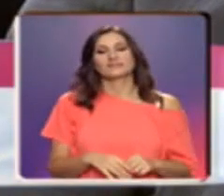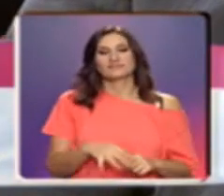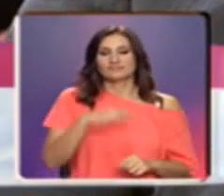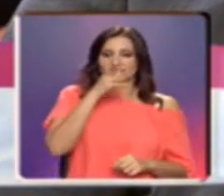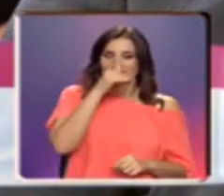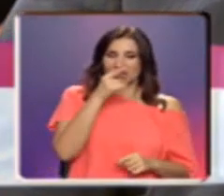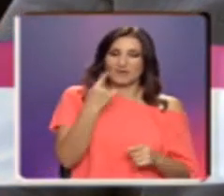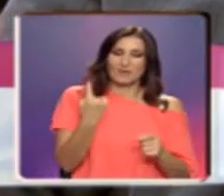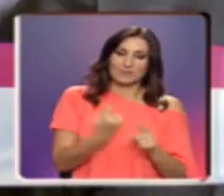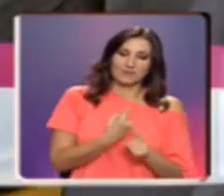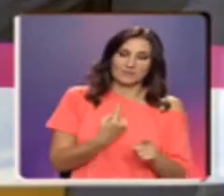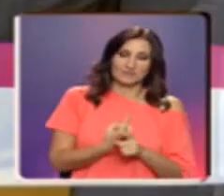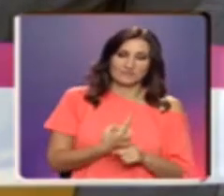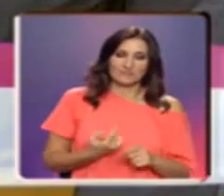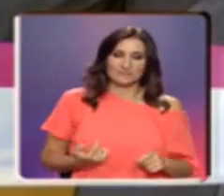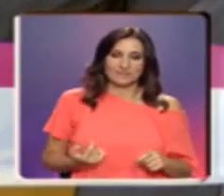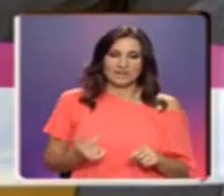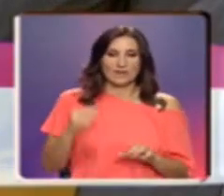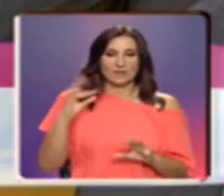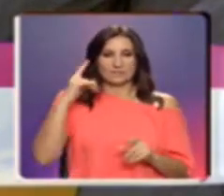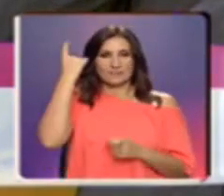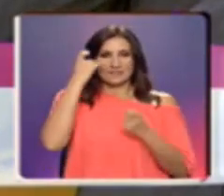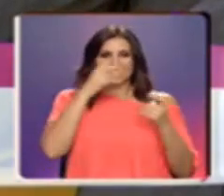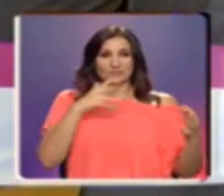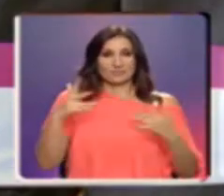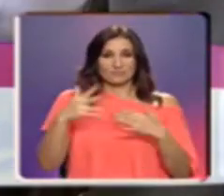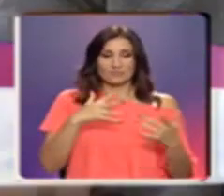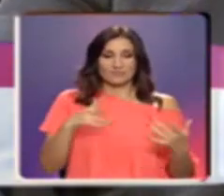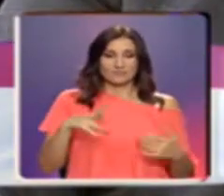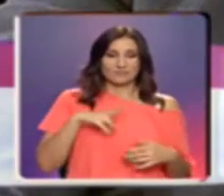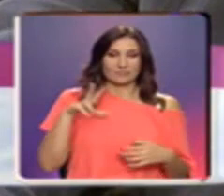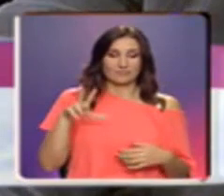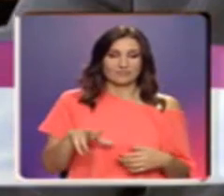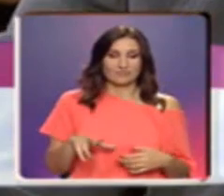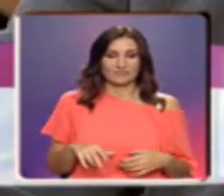Infelizmente, isto é uma coisa que, quando se pensa no futebol português,